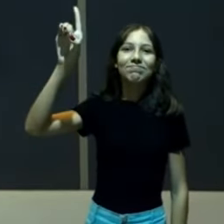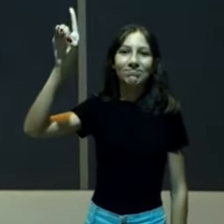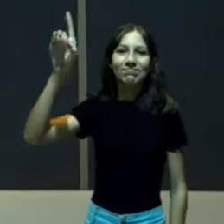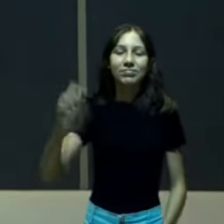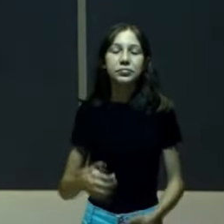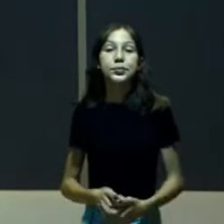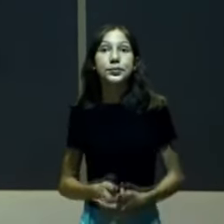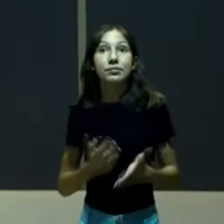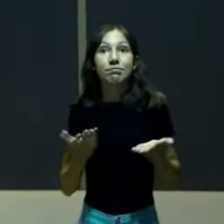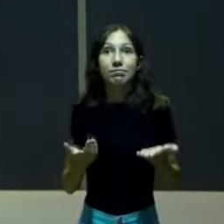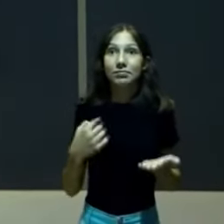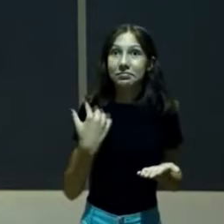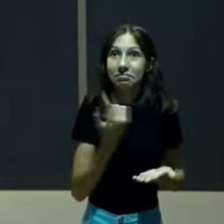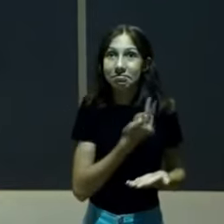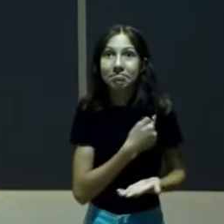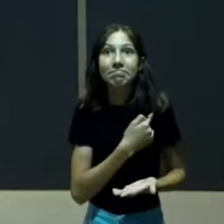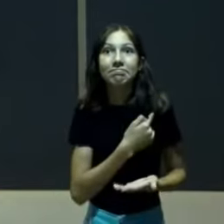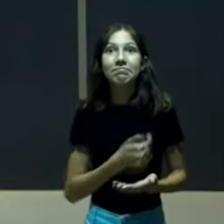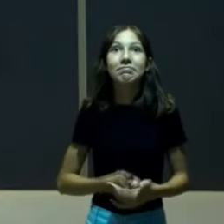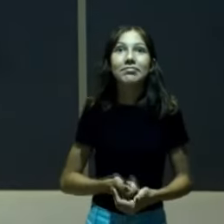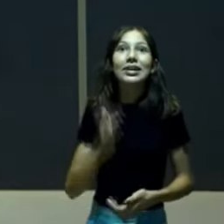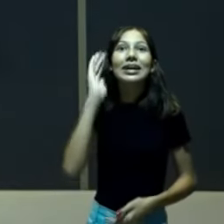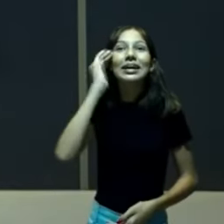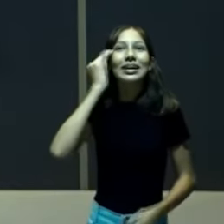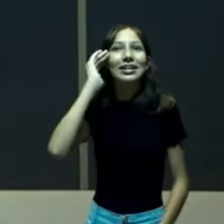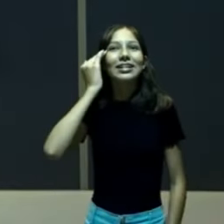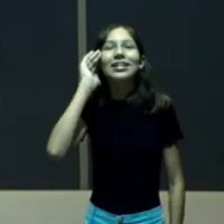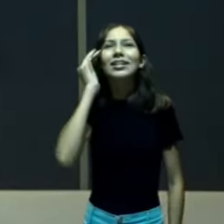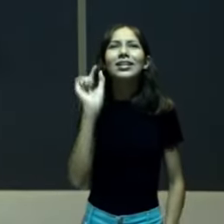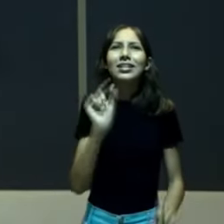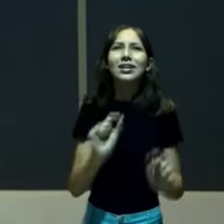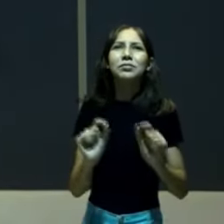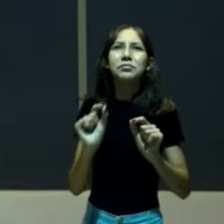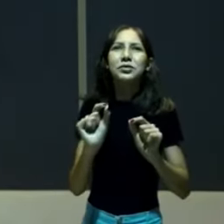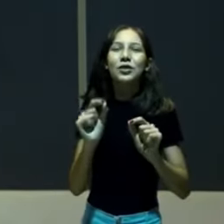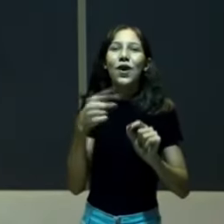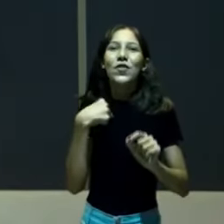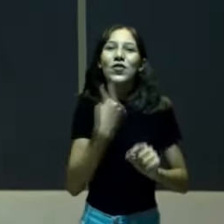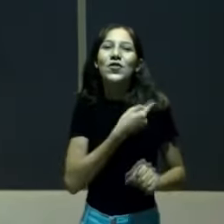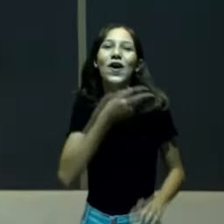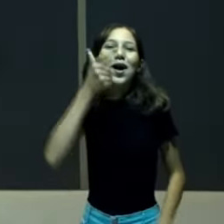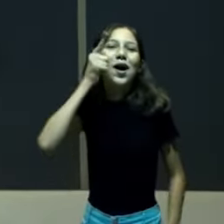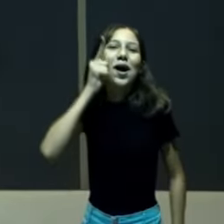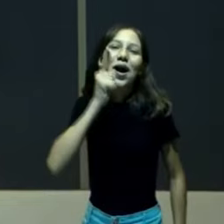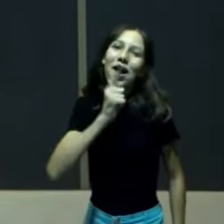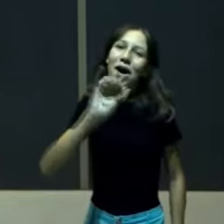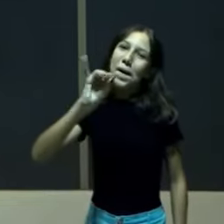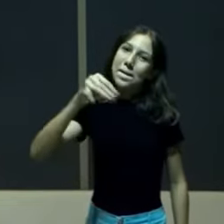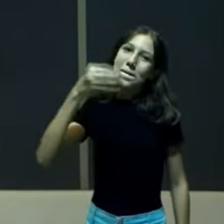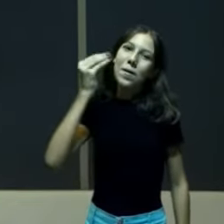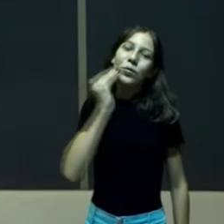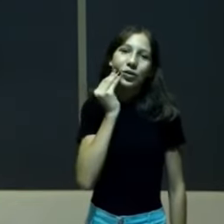quando a gente entende o privilégio de poder fazer, de